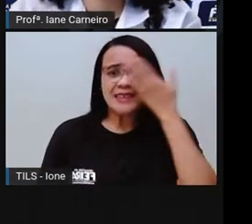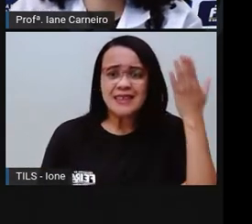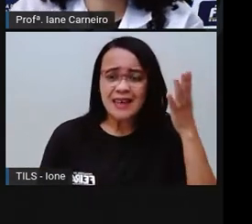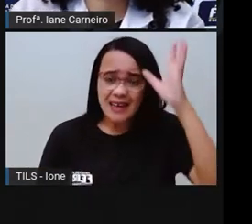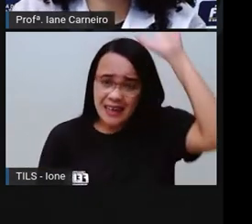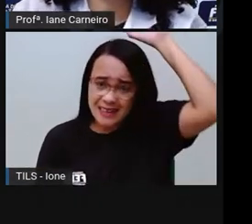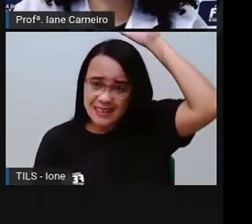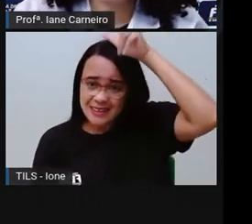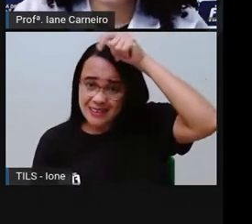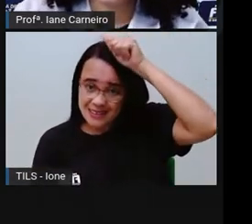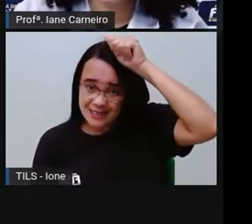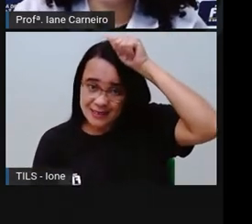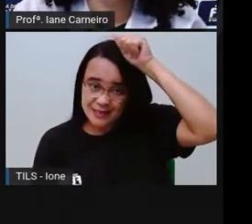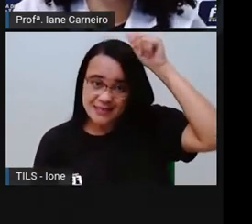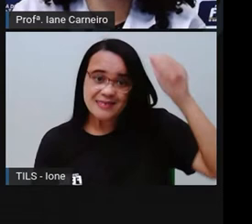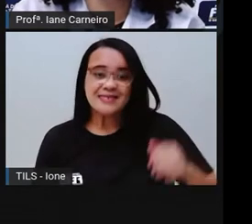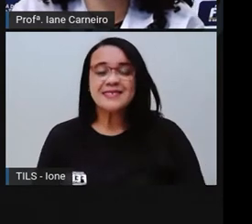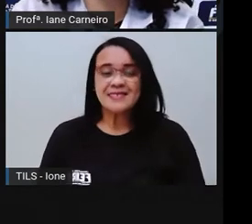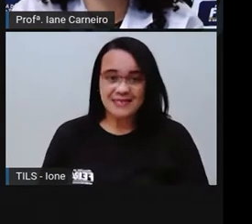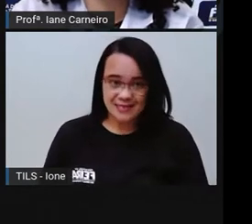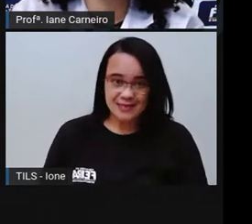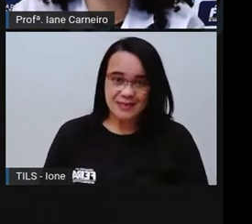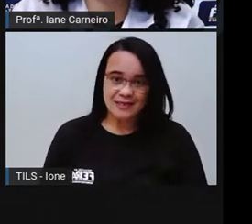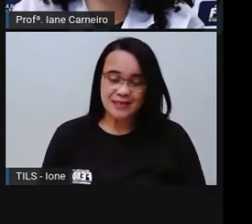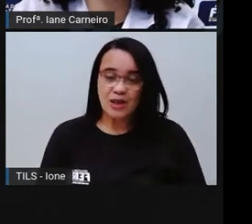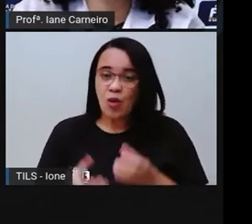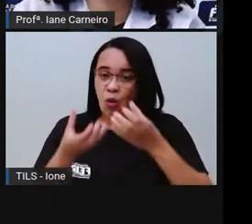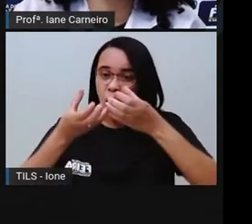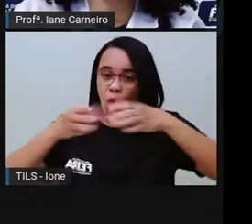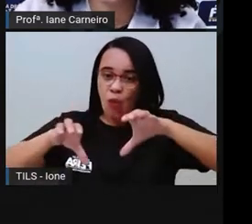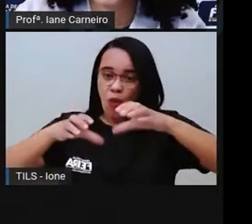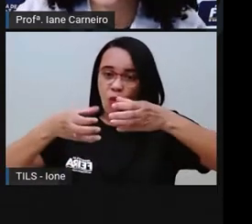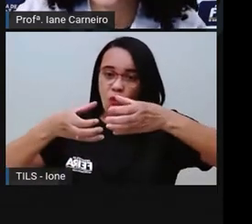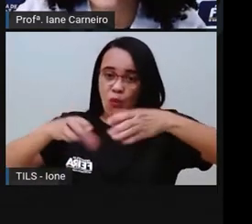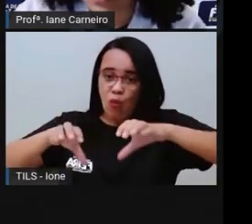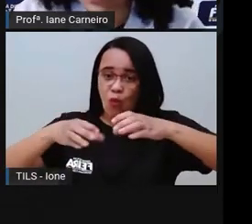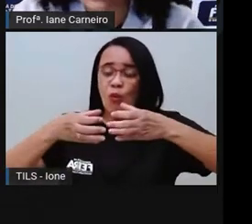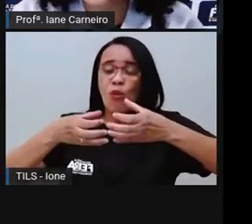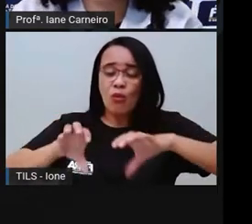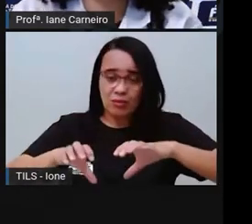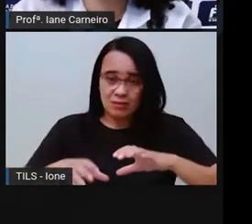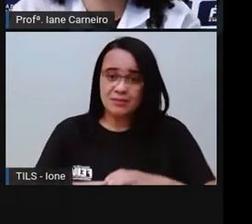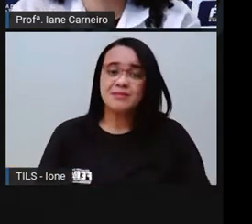e cadê a galinha Oi botar ovo